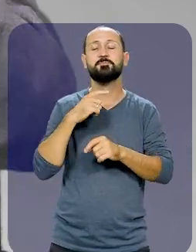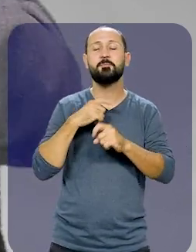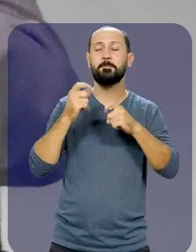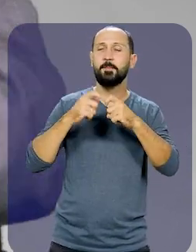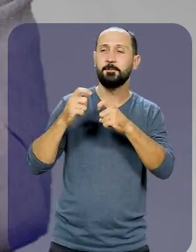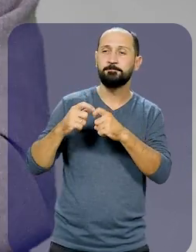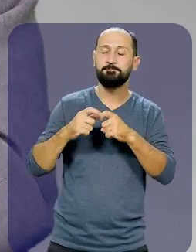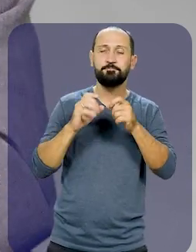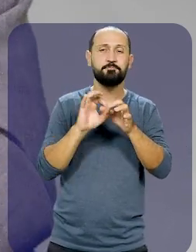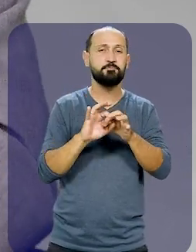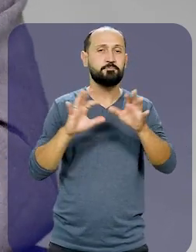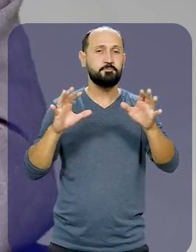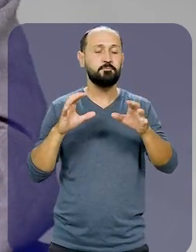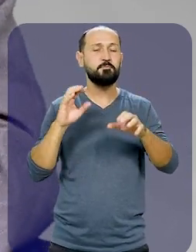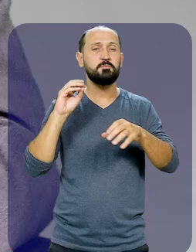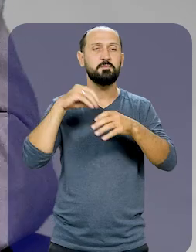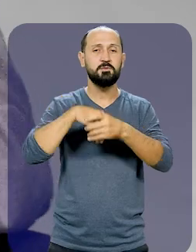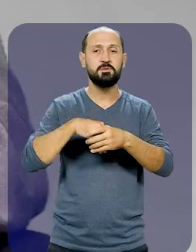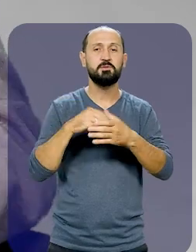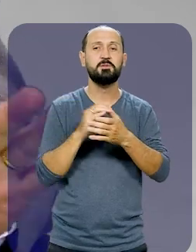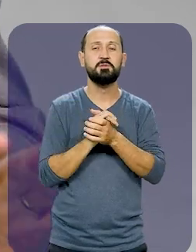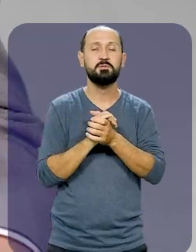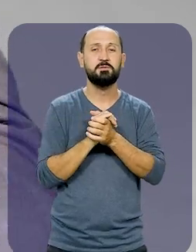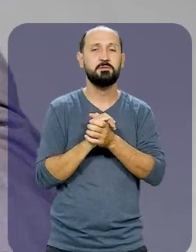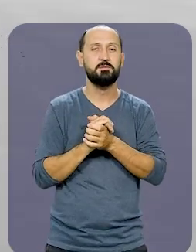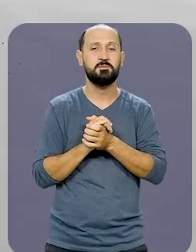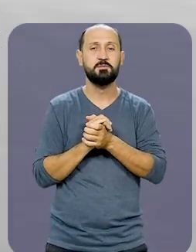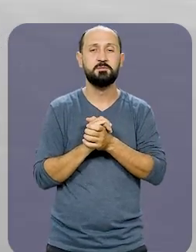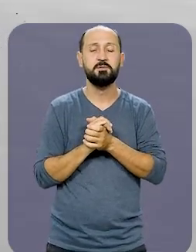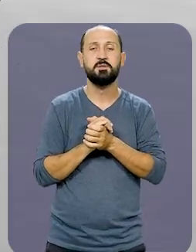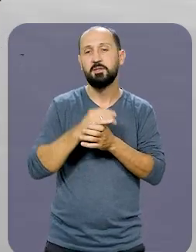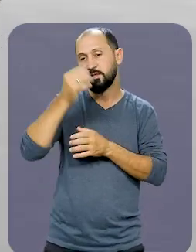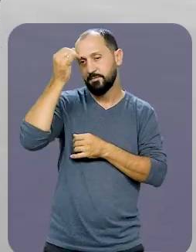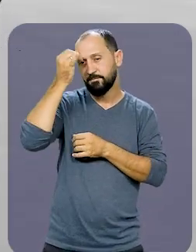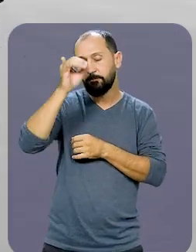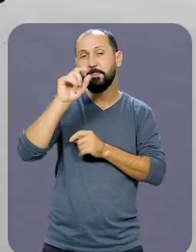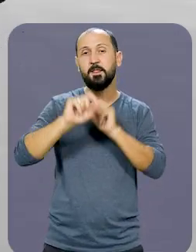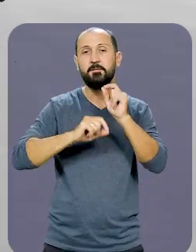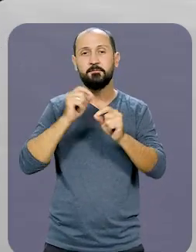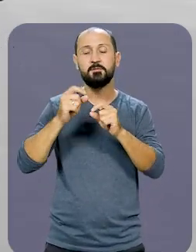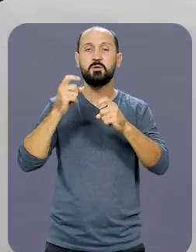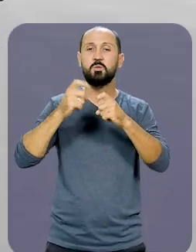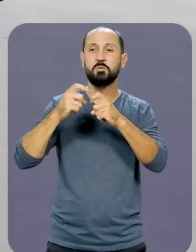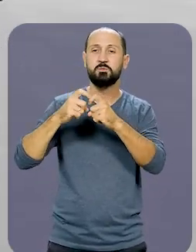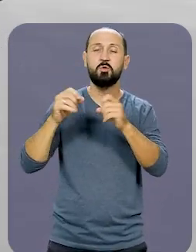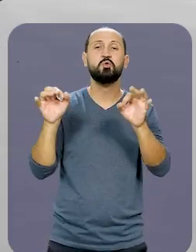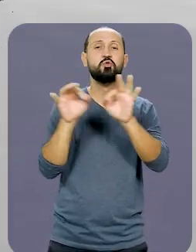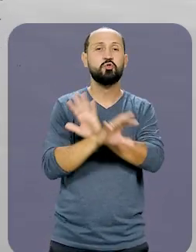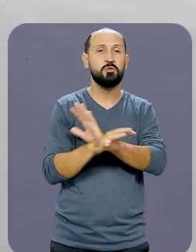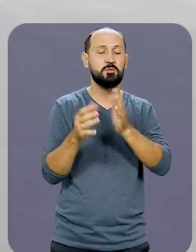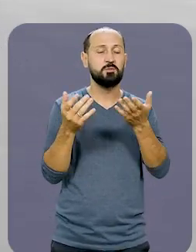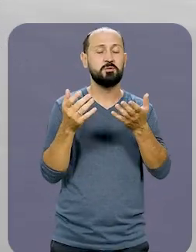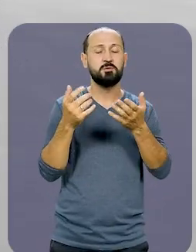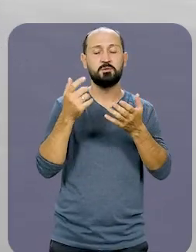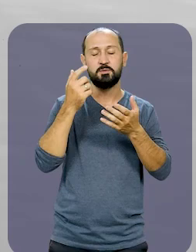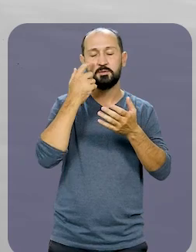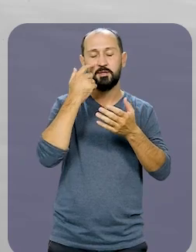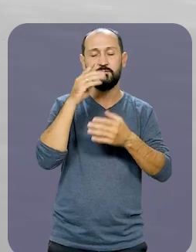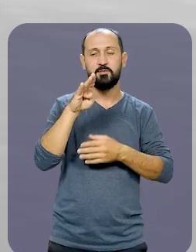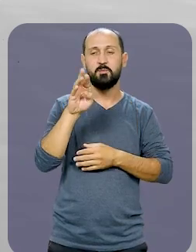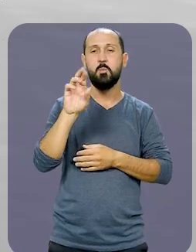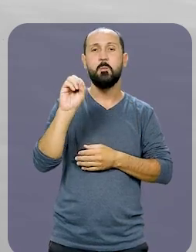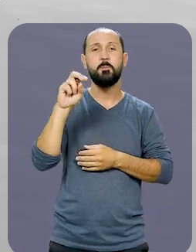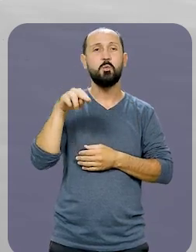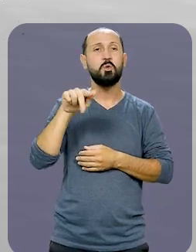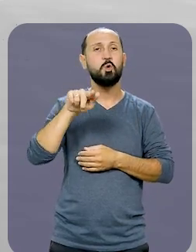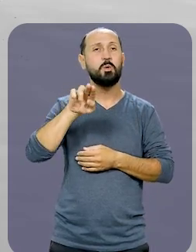a medicação disponível na rede pública sem nenhum gasto. E evitaria, né, os hospitais cheios, né? Você falou que teve bronquiolite,